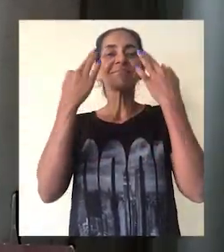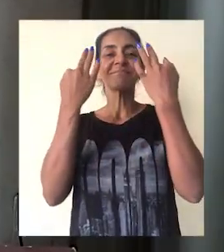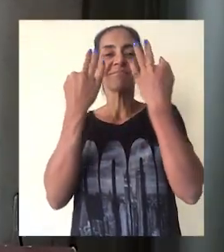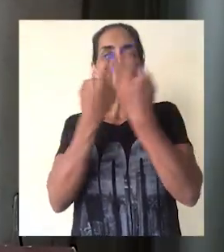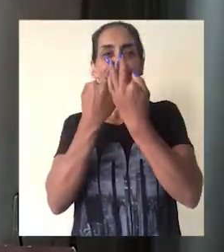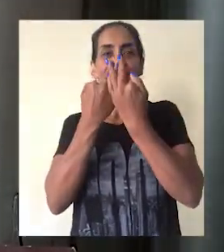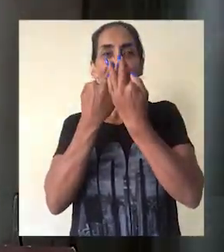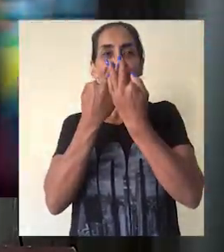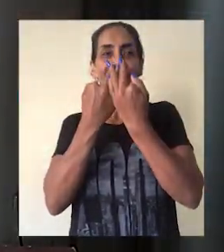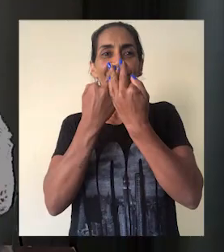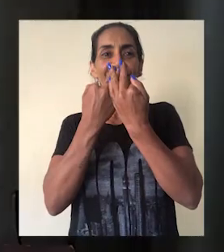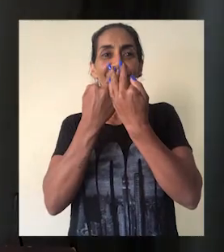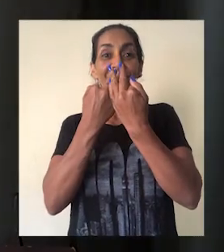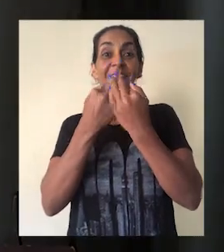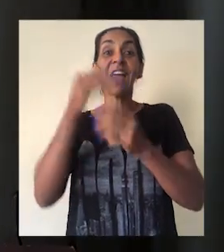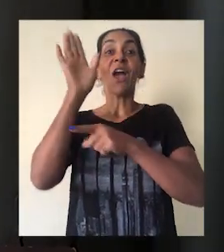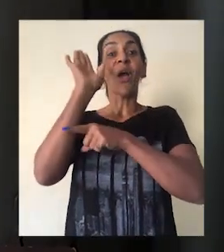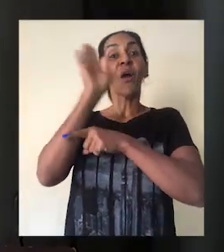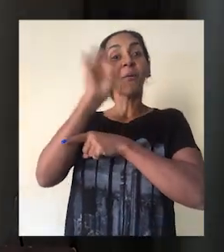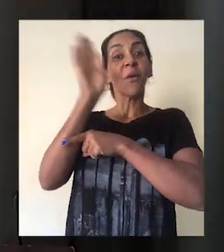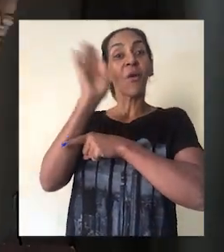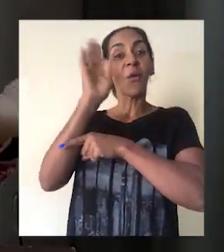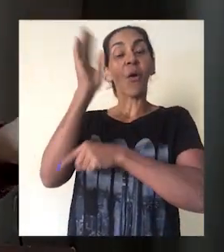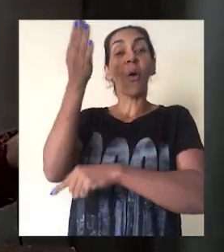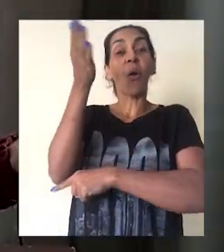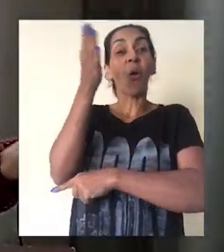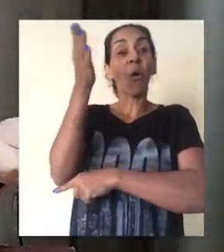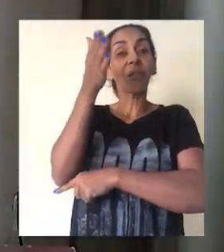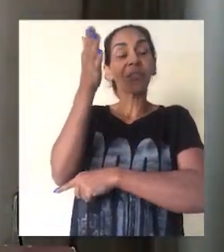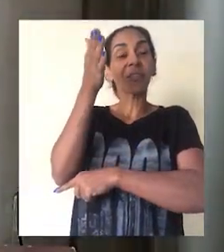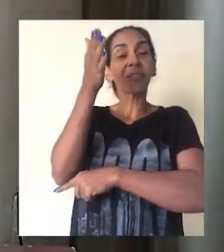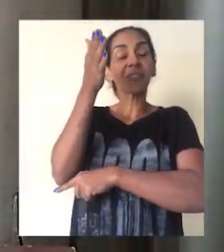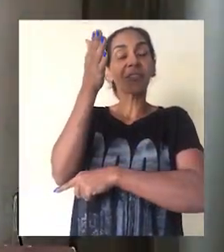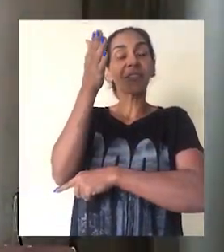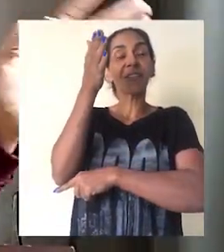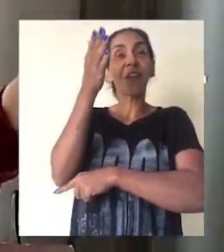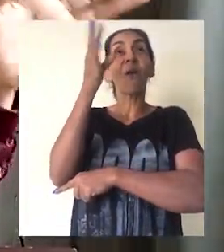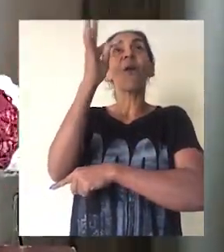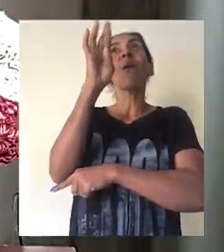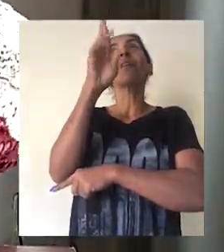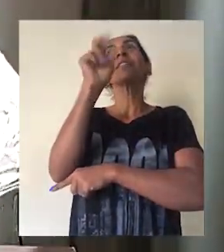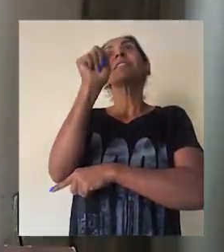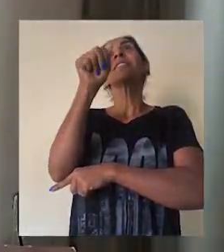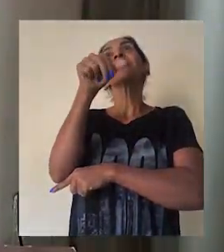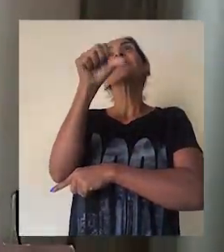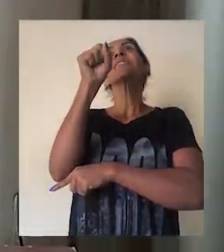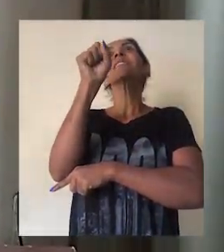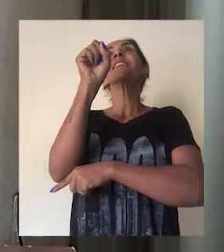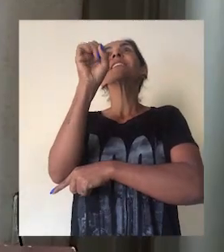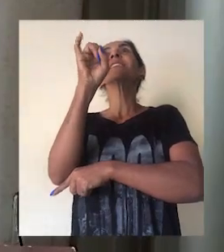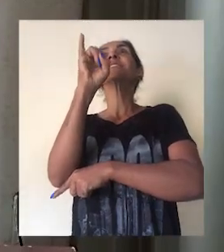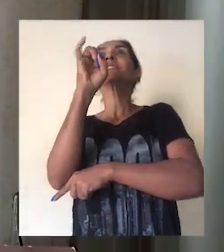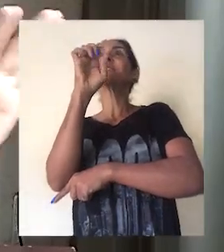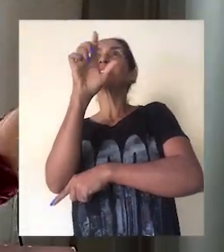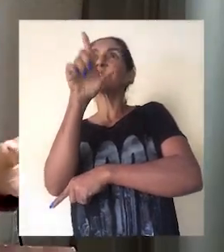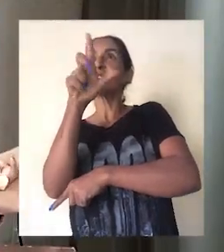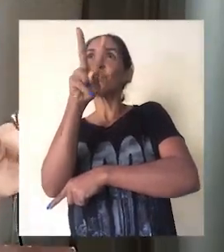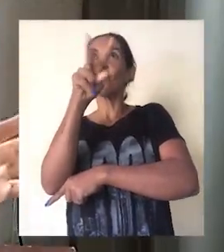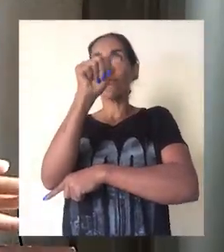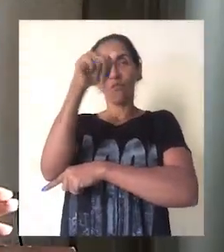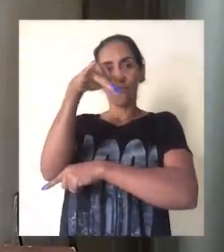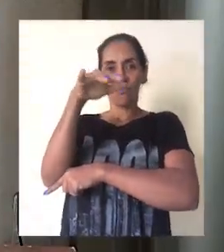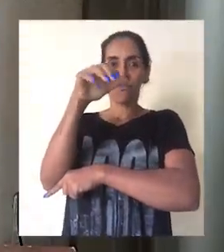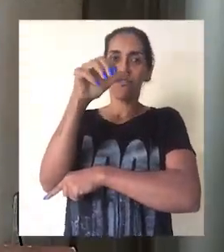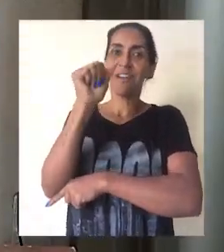o 1, o 2 e o 3, que é Hotel Transilvânia. É uma animação, eu sei que não tem nada a ver com a história original de Drácula, mas eu me amarro